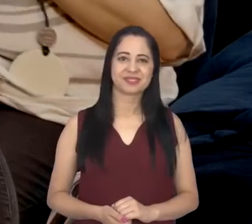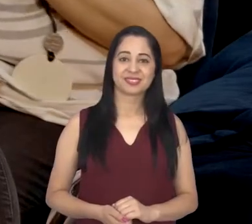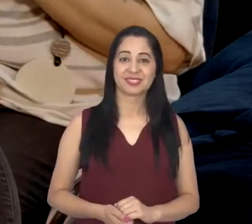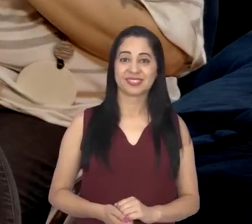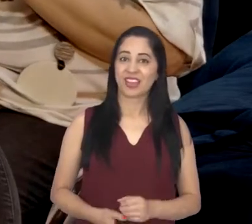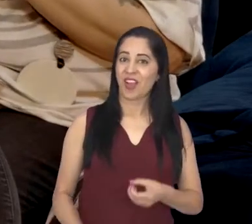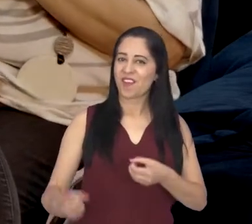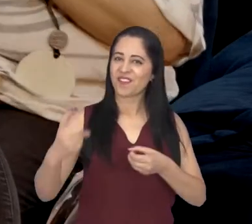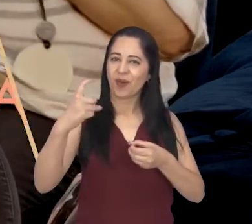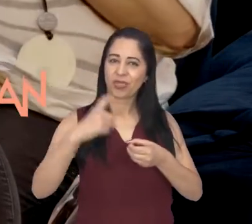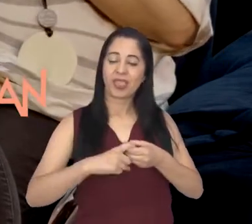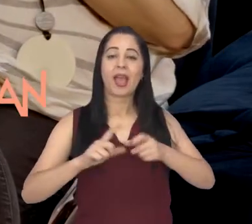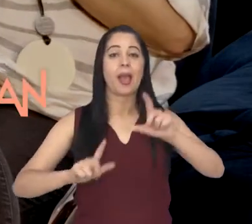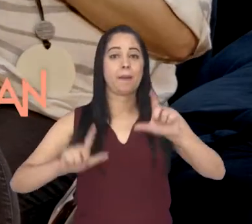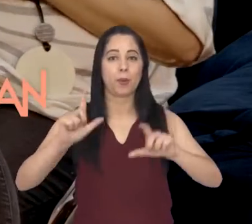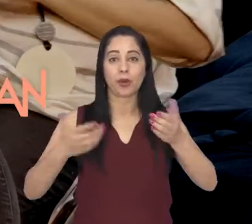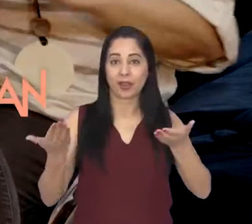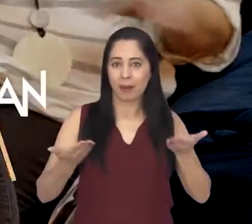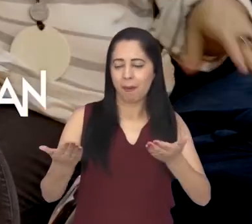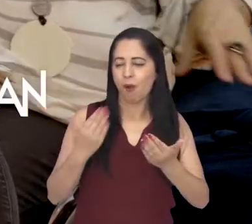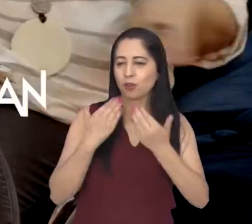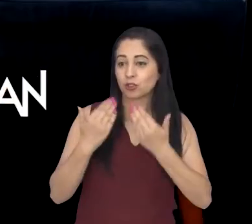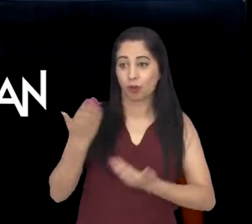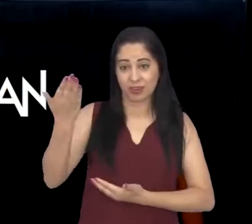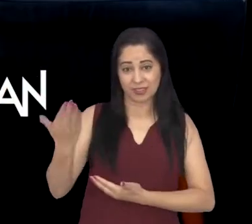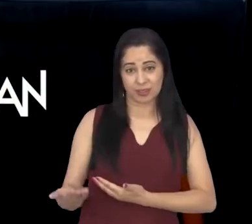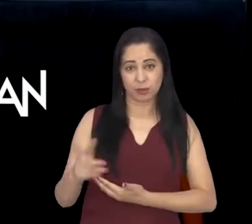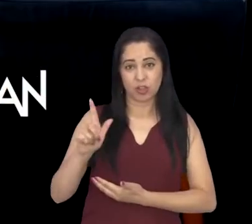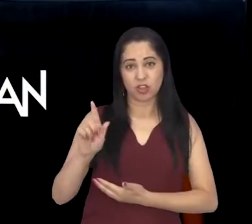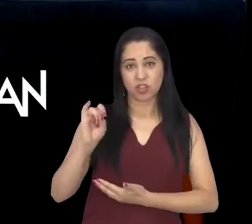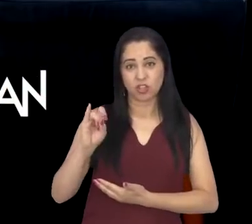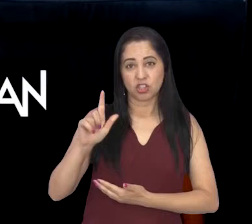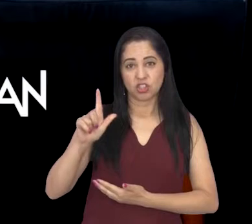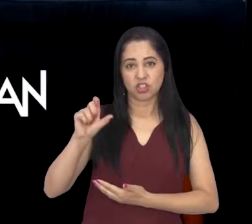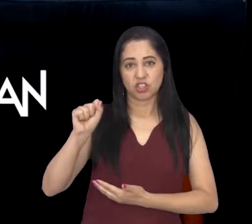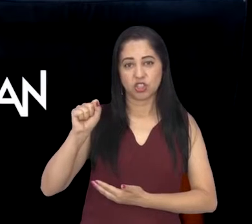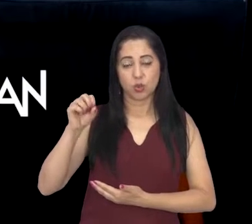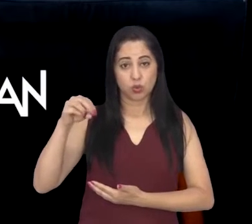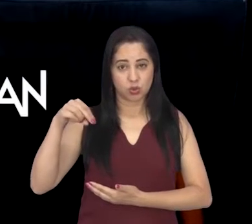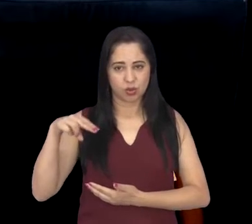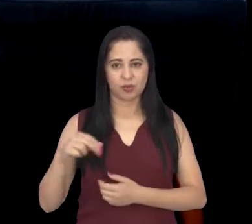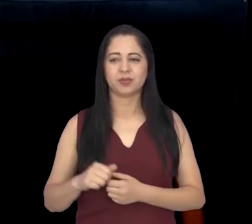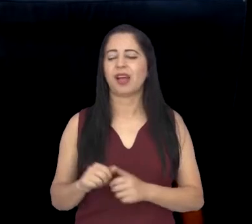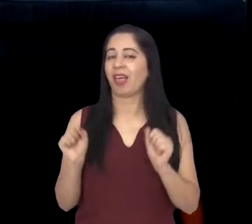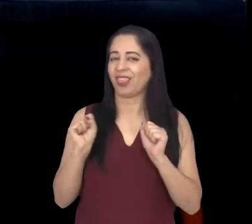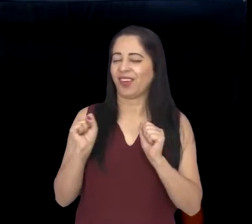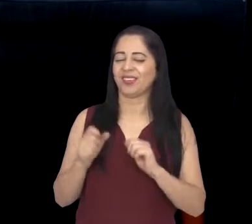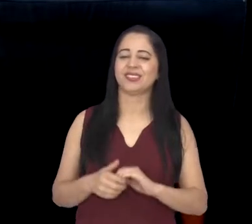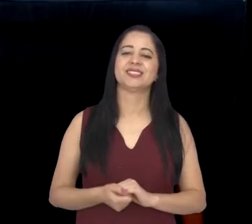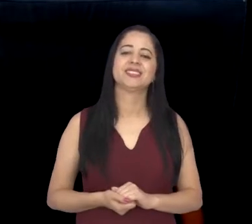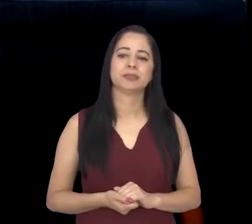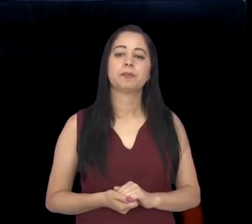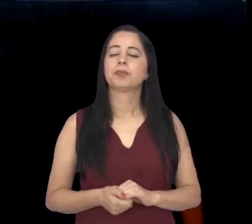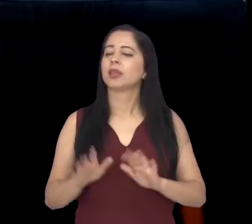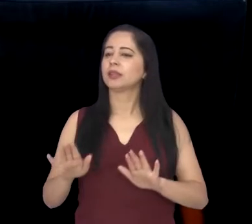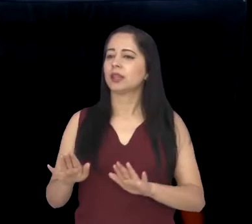Voltando com Gilson Ribeiro. Andiamovia. Ai, adoro. E aí tem uma coisa que, assim, Gilson, a gente estava falando da